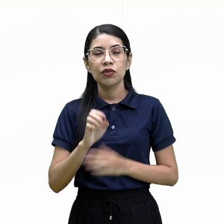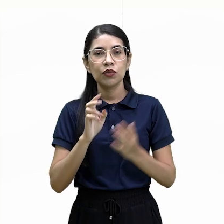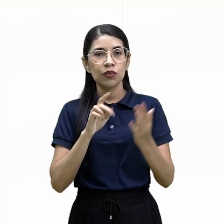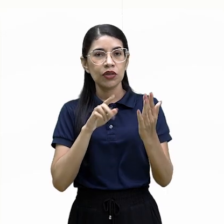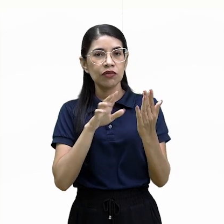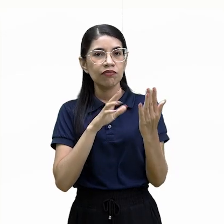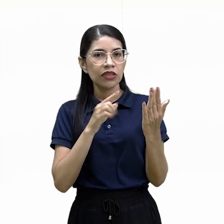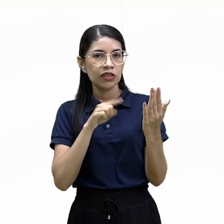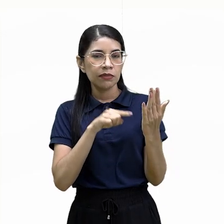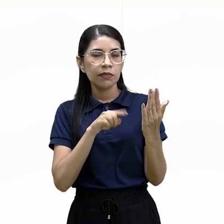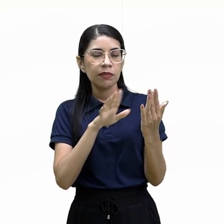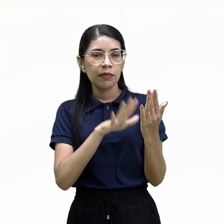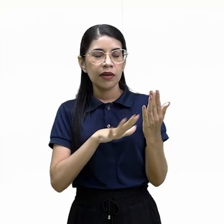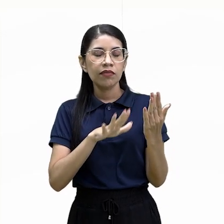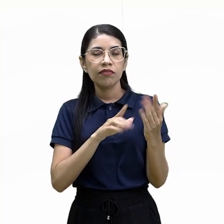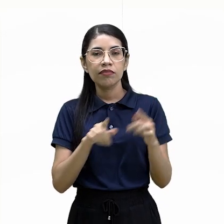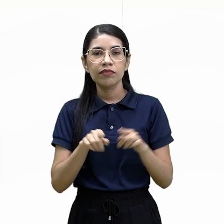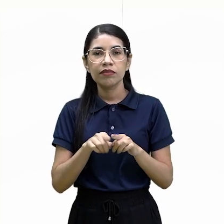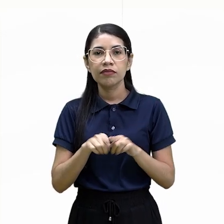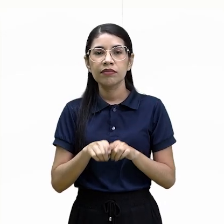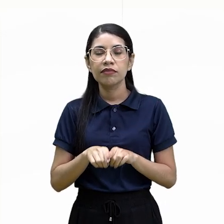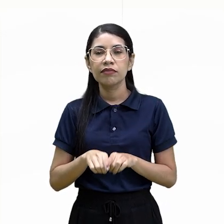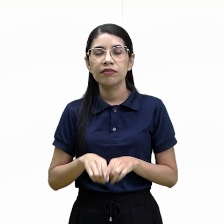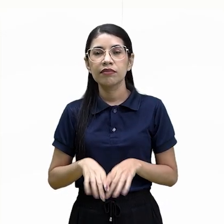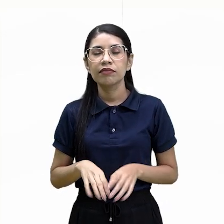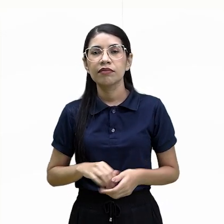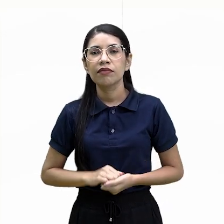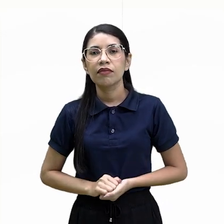espelho. Falar sobre o sistema